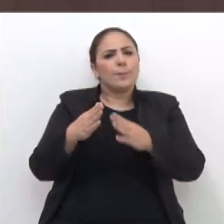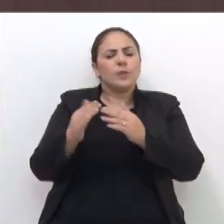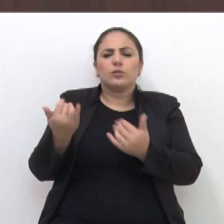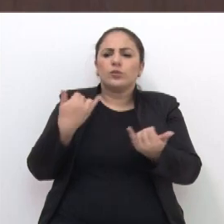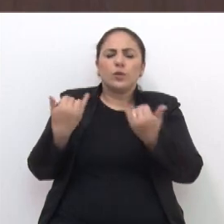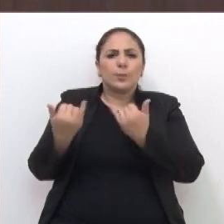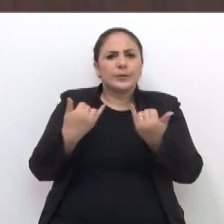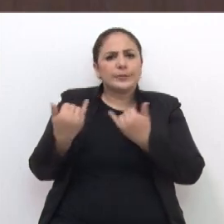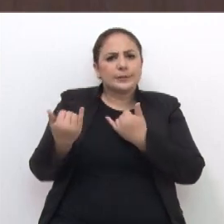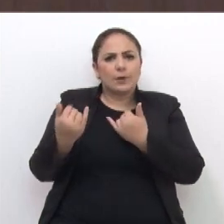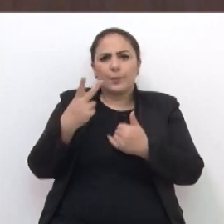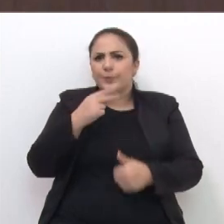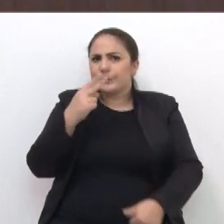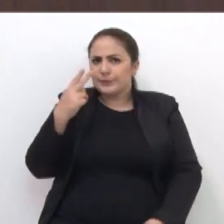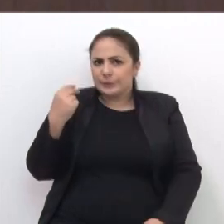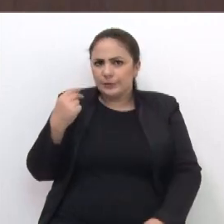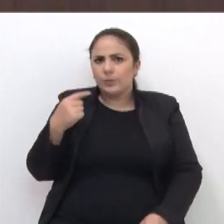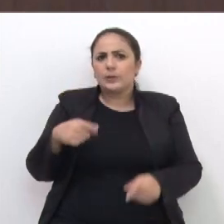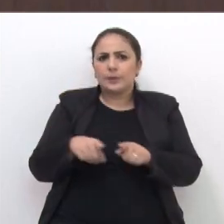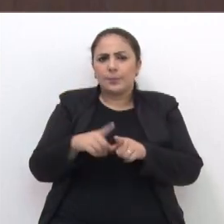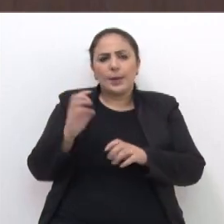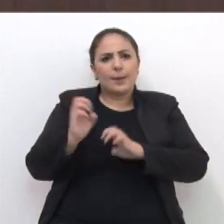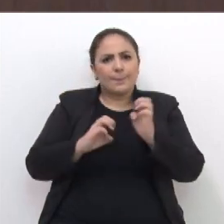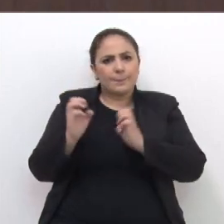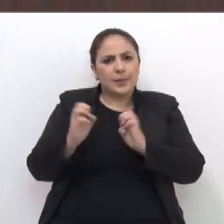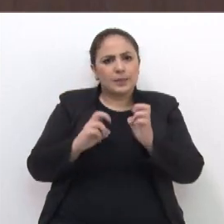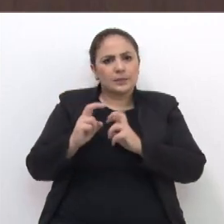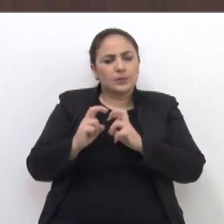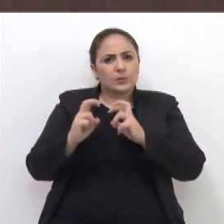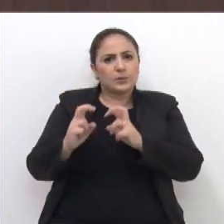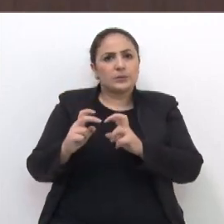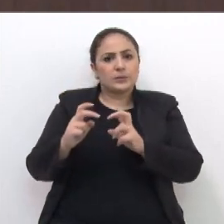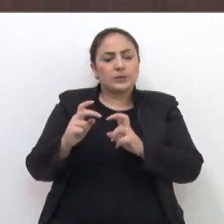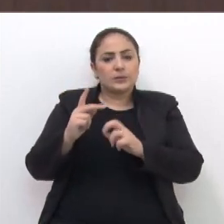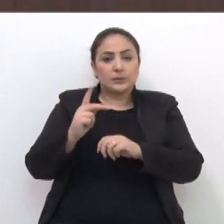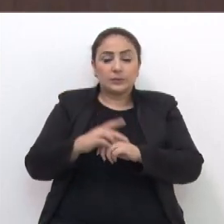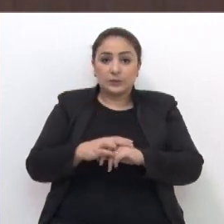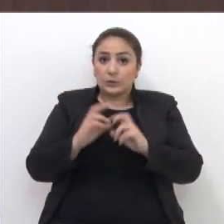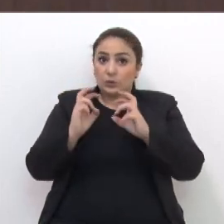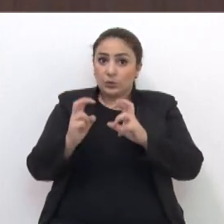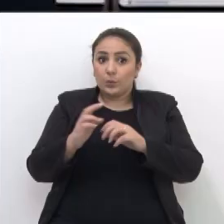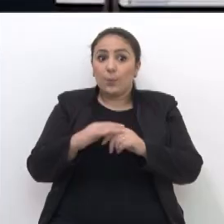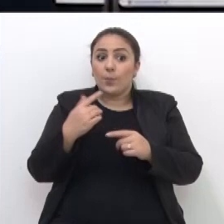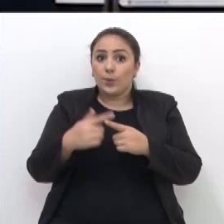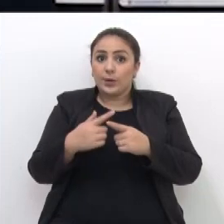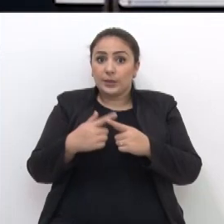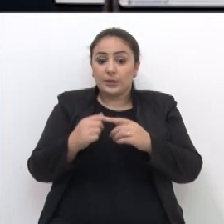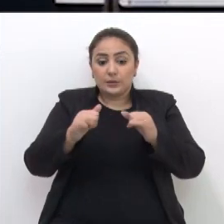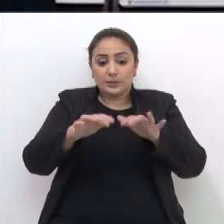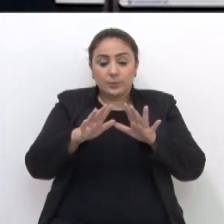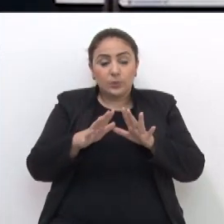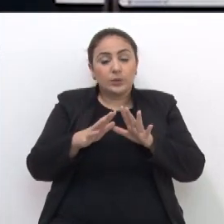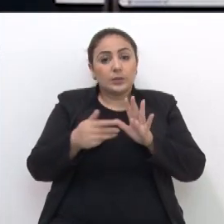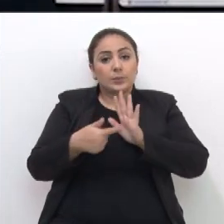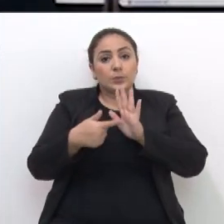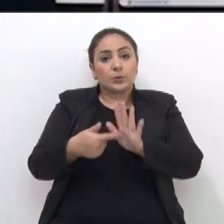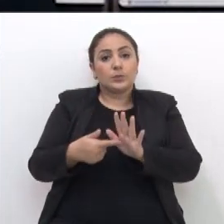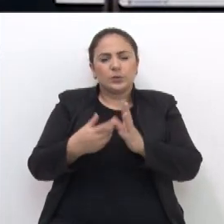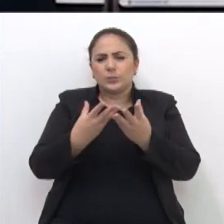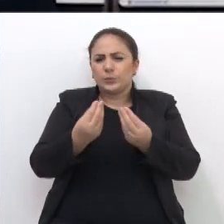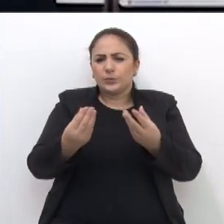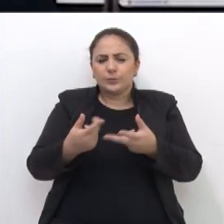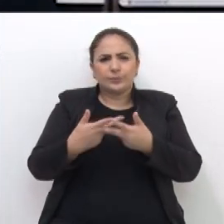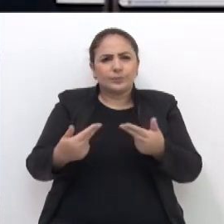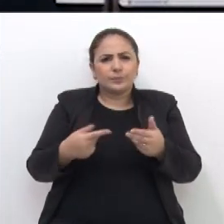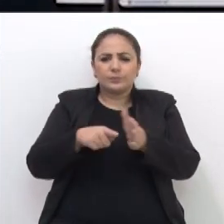de informações ao Poder Executivo e às empresas de transporte de passageiros. Na tribuna, ele apresentou